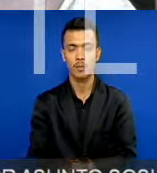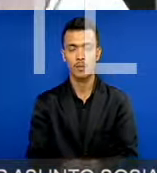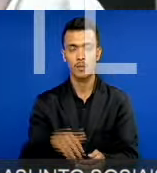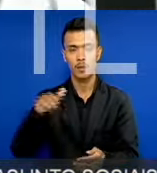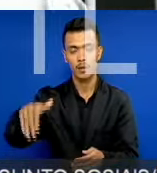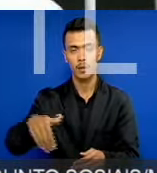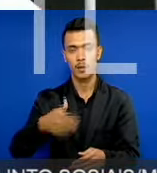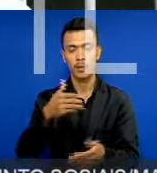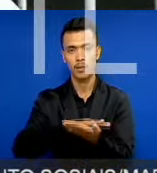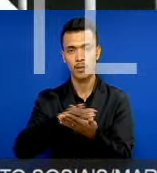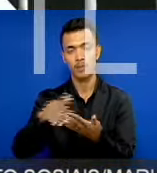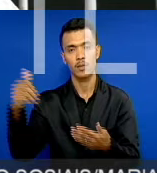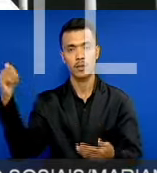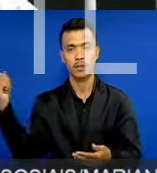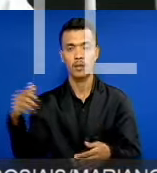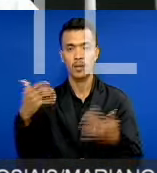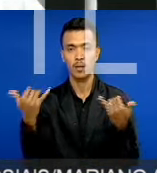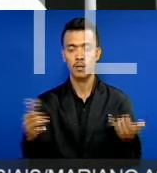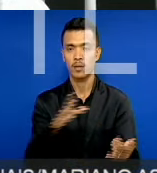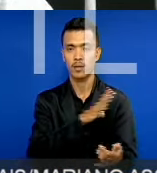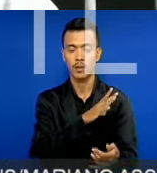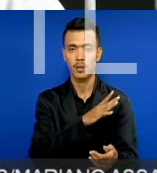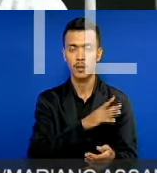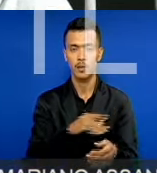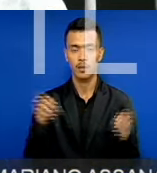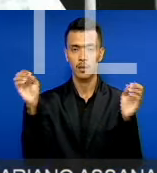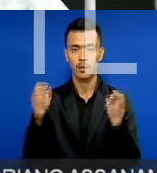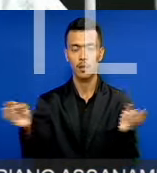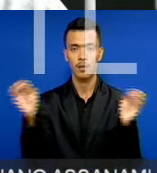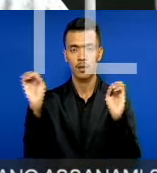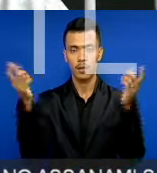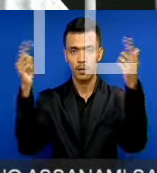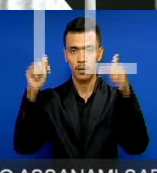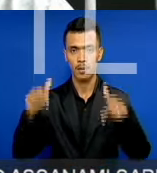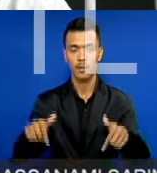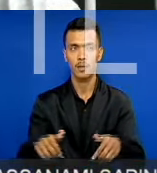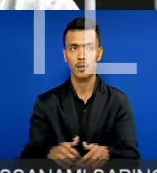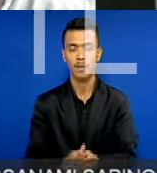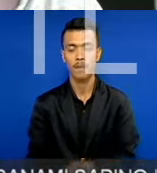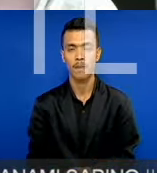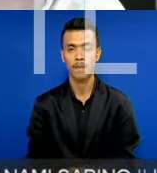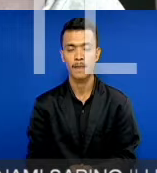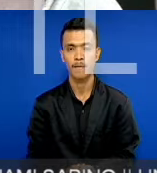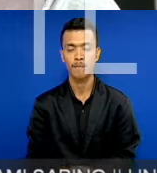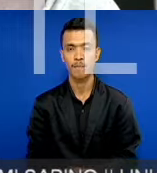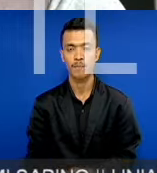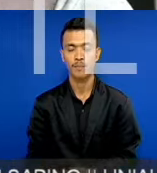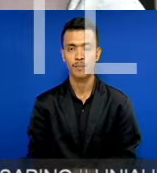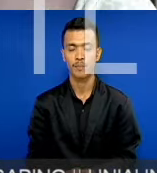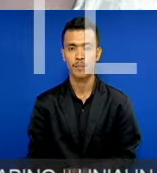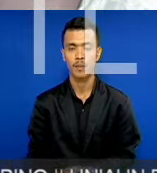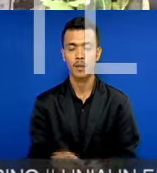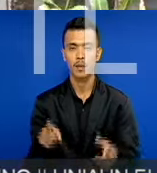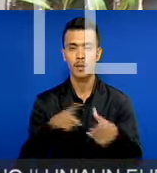soring. Tama heng loro ngir nam heng heng to agora mor kala mi komisa na kontesta volta ur sei lorek. Ko hahu he tu kurua tu tole una mak to te agora. Ami terus urang pai